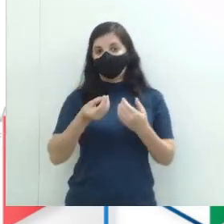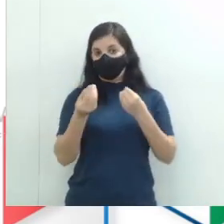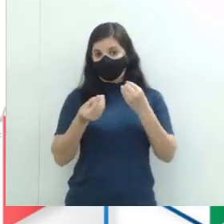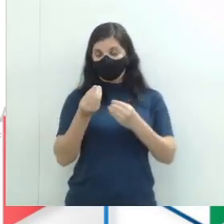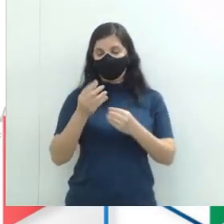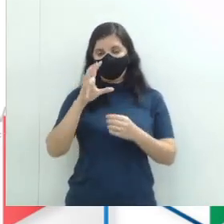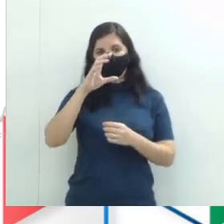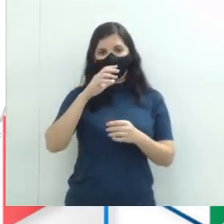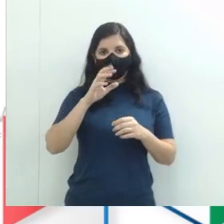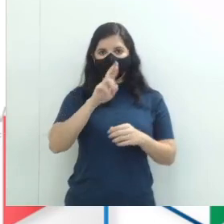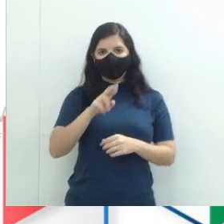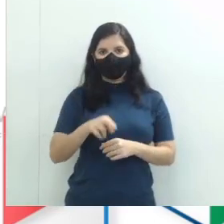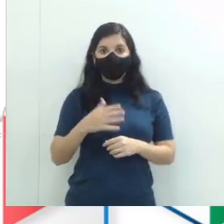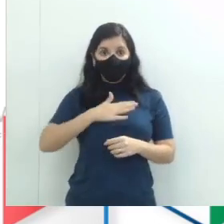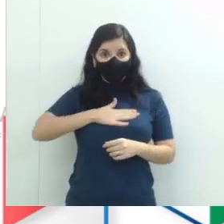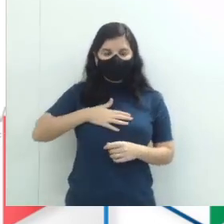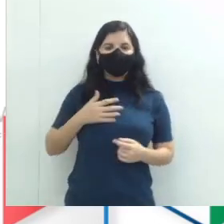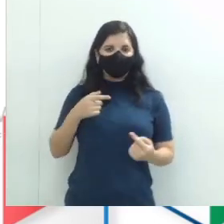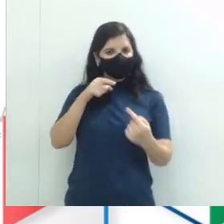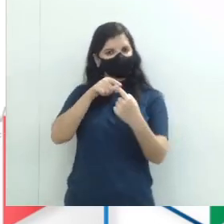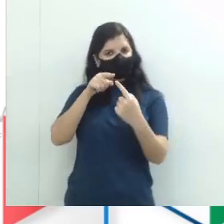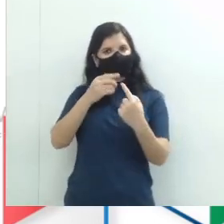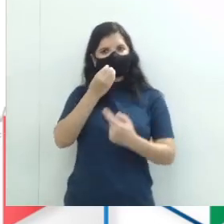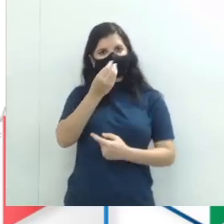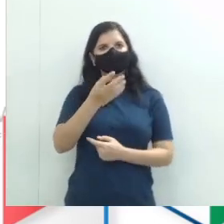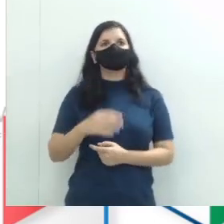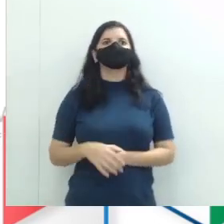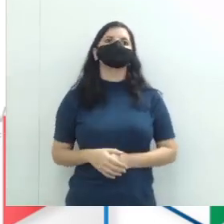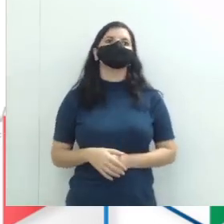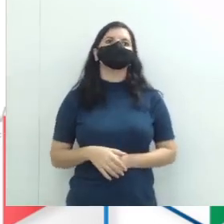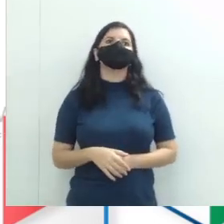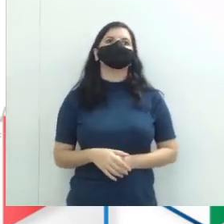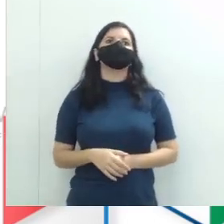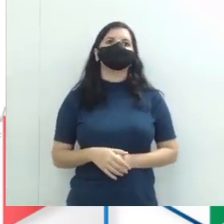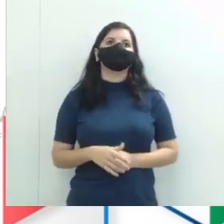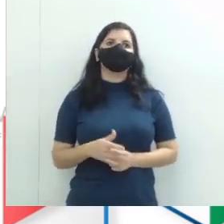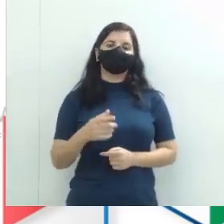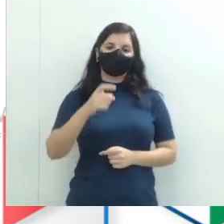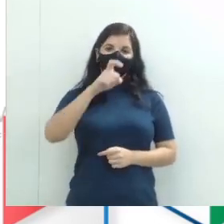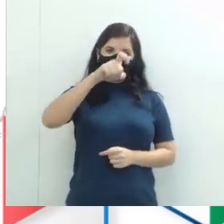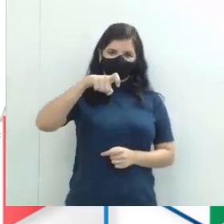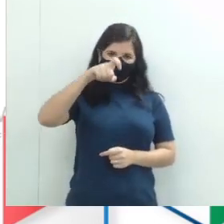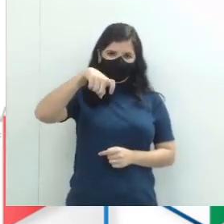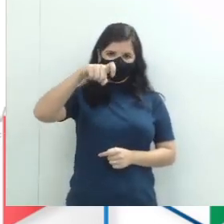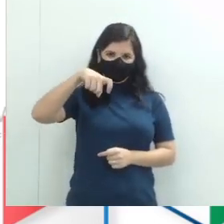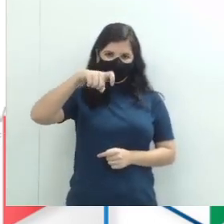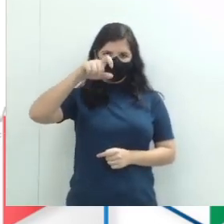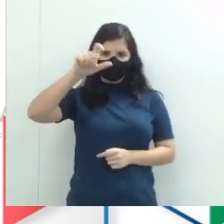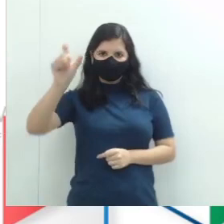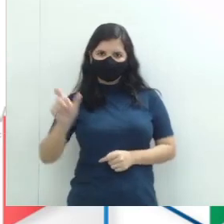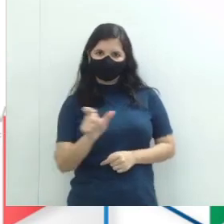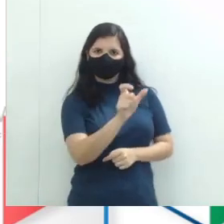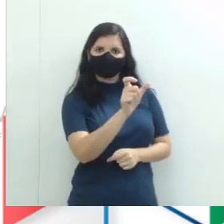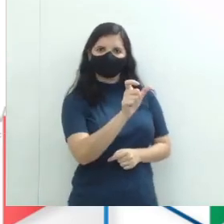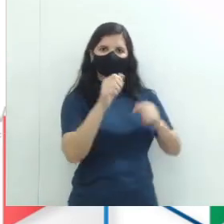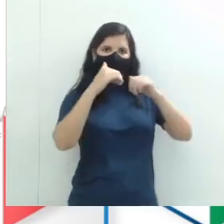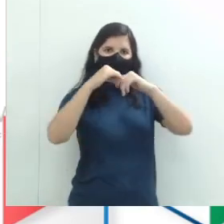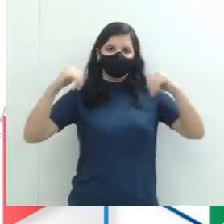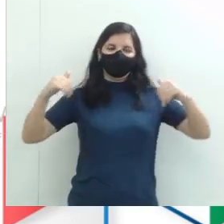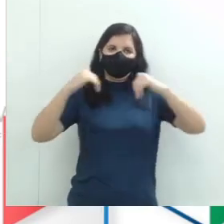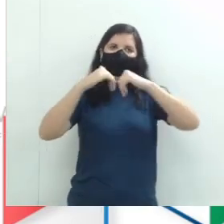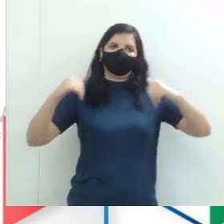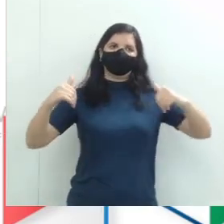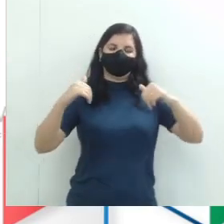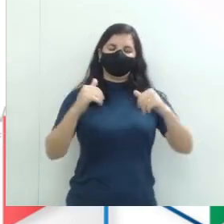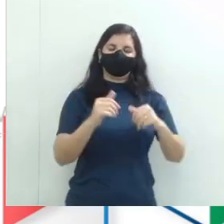Se gostarem, apliquem, tá bom? X mais y igual a 60, eu vou isolar a incógnita x. Como é que eu faço? Eu